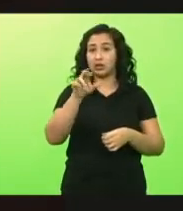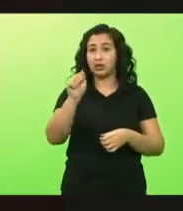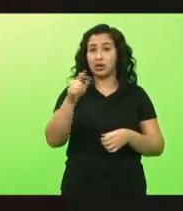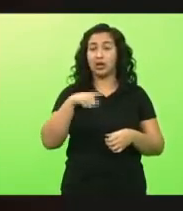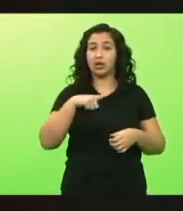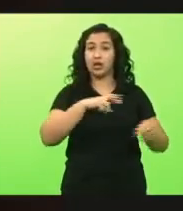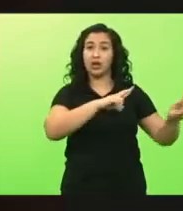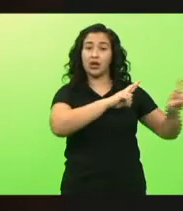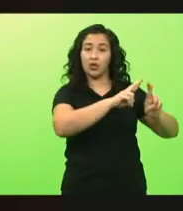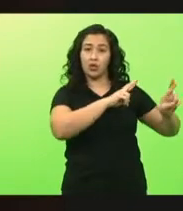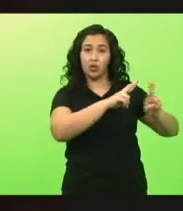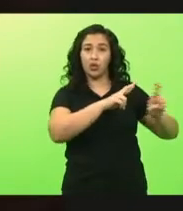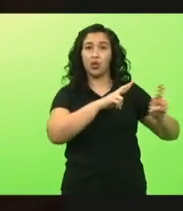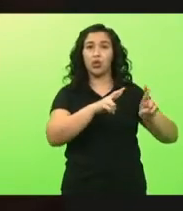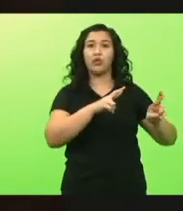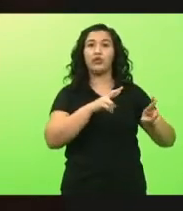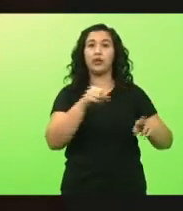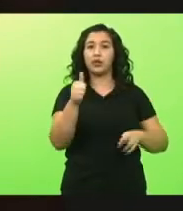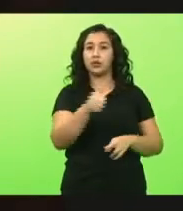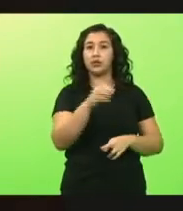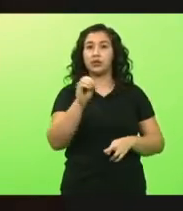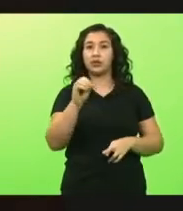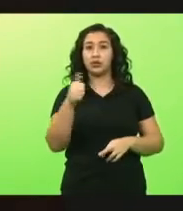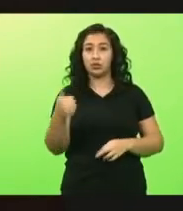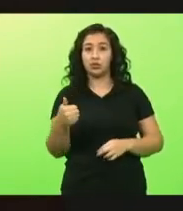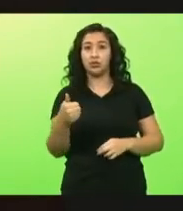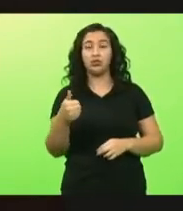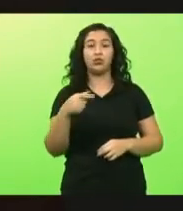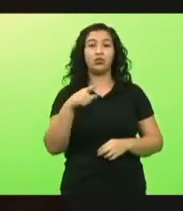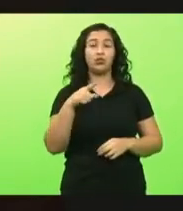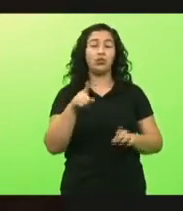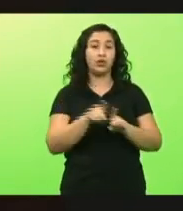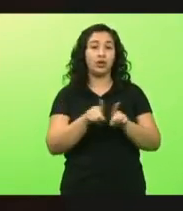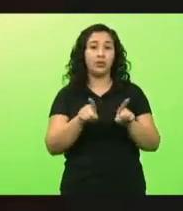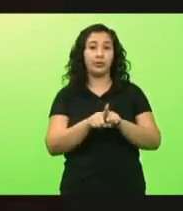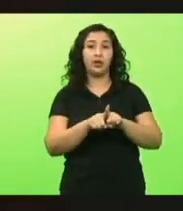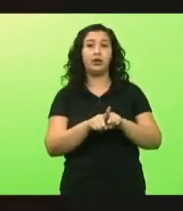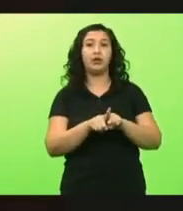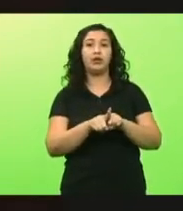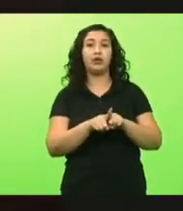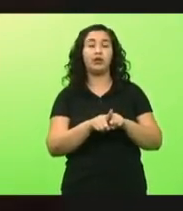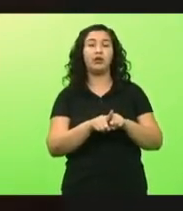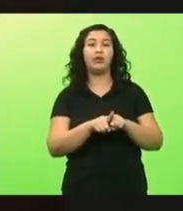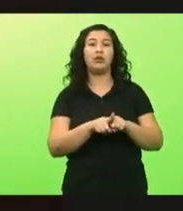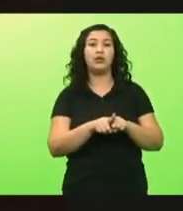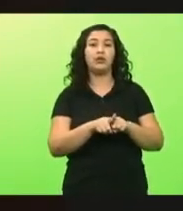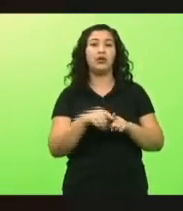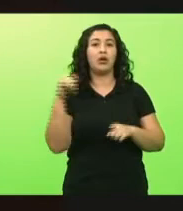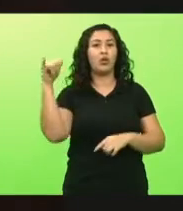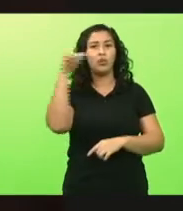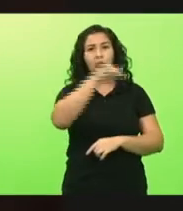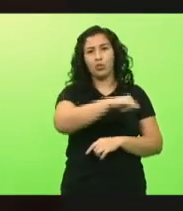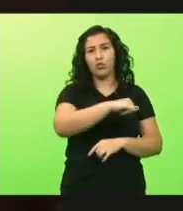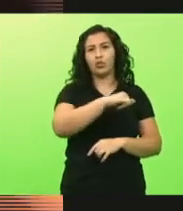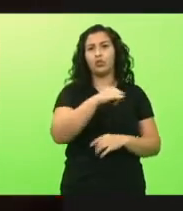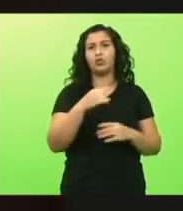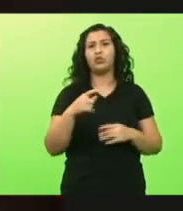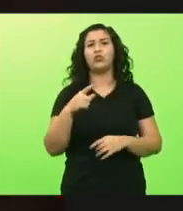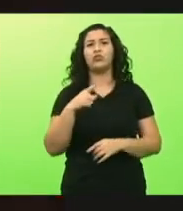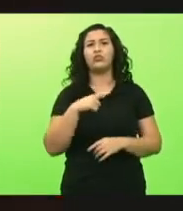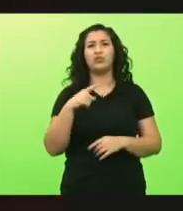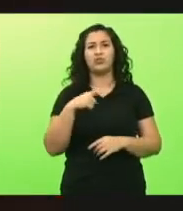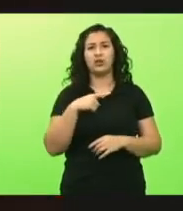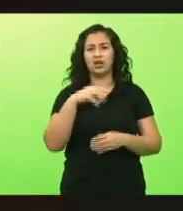BR-101, esse centro industrial, tem o porto de Imbituba, tem o aeroporto Humberto Bortoluzzi, tem o aeroporto de Mício Freitas, está